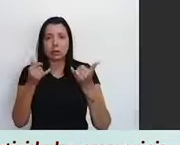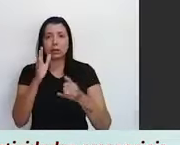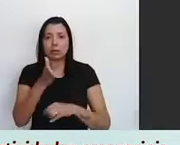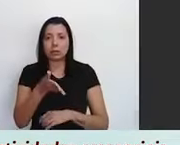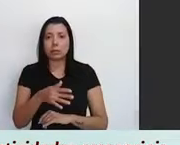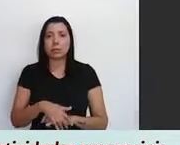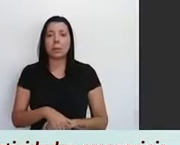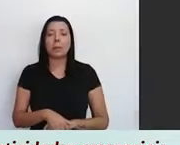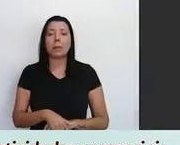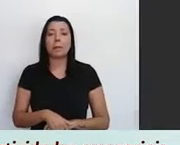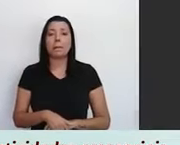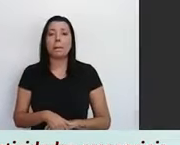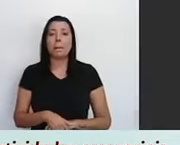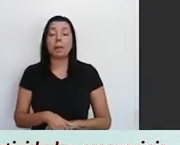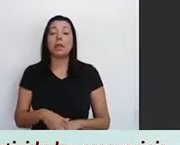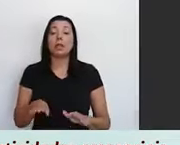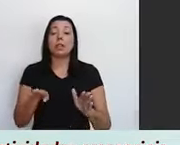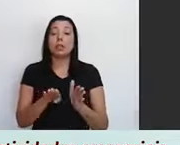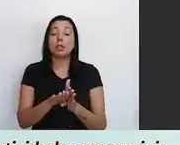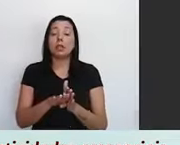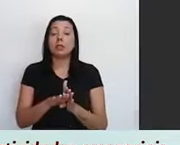aulas.